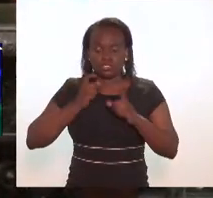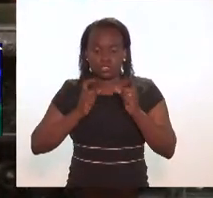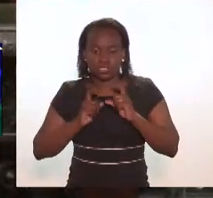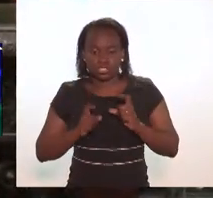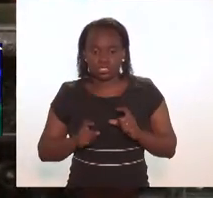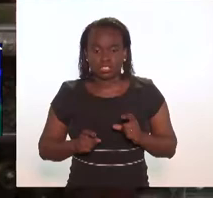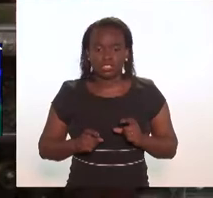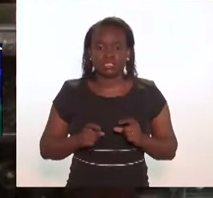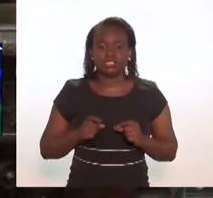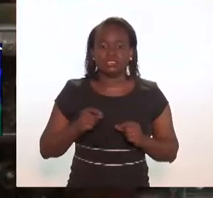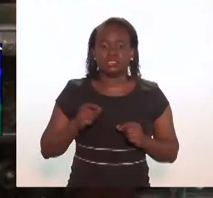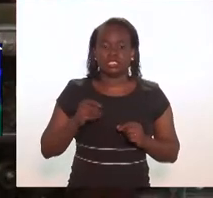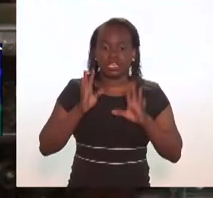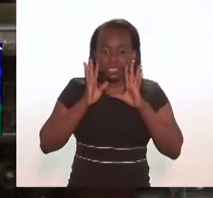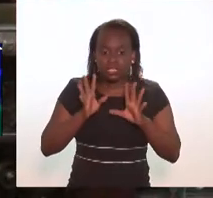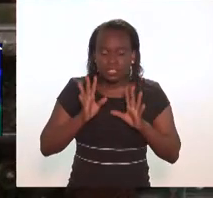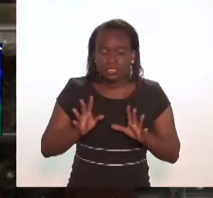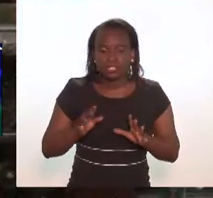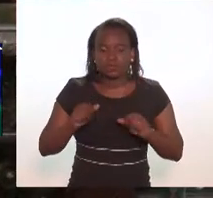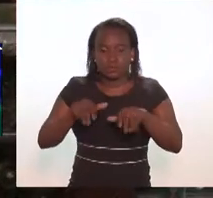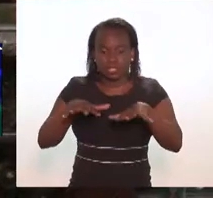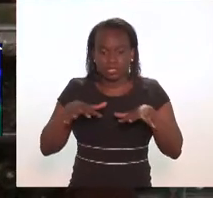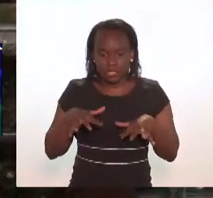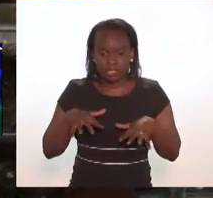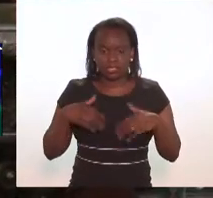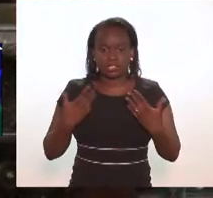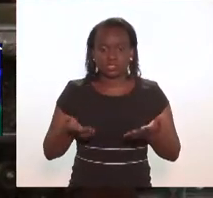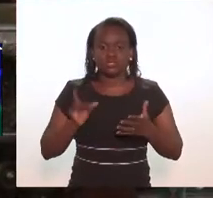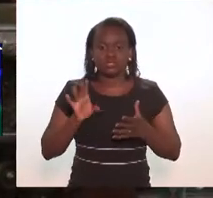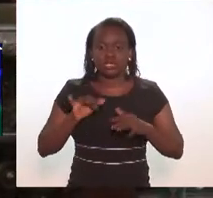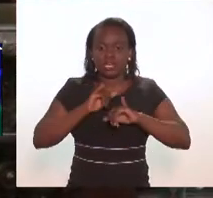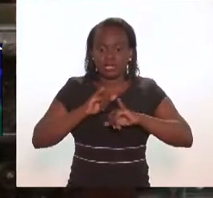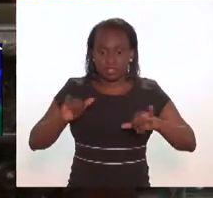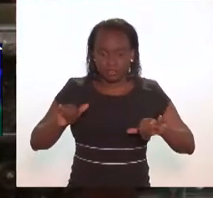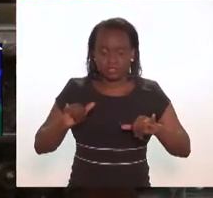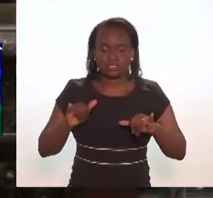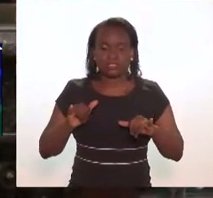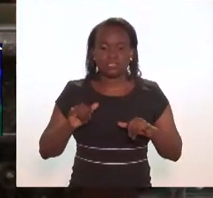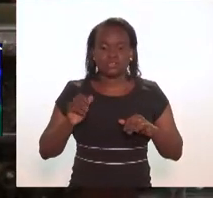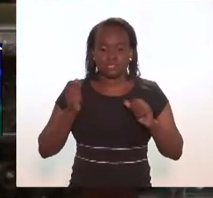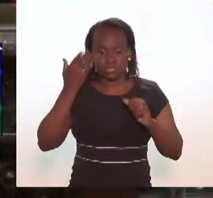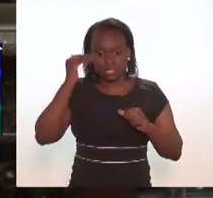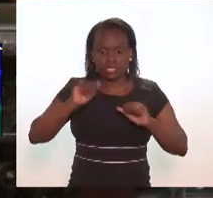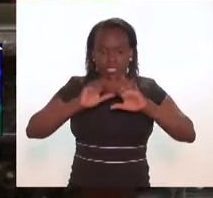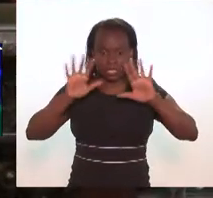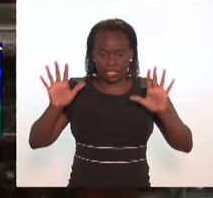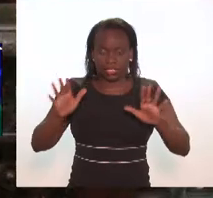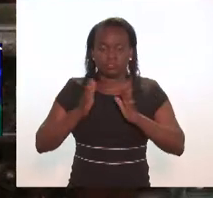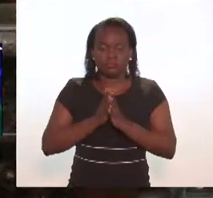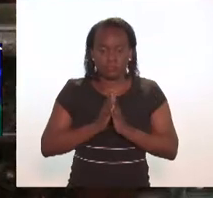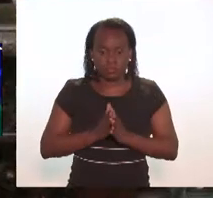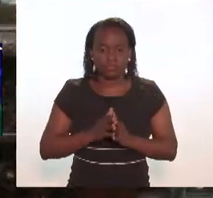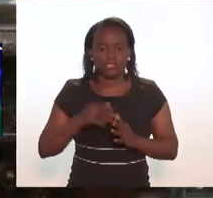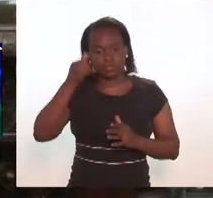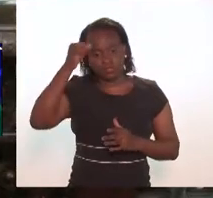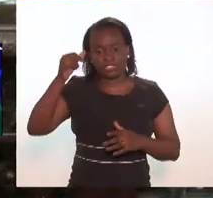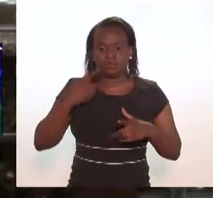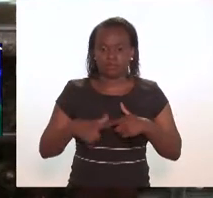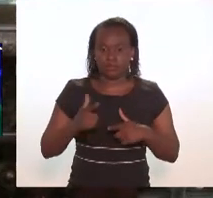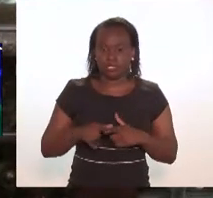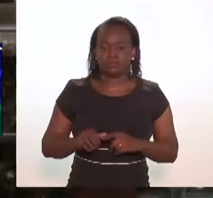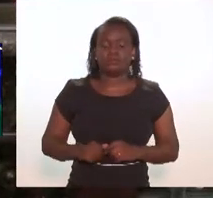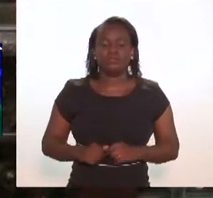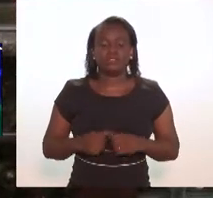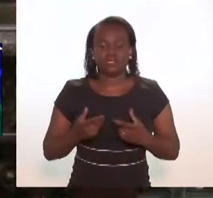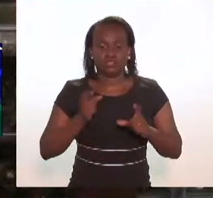aqui com atenção ao plenário. Então, só para que fosse, seja mais clara, para que a gente não tenha mais divergência. Então,